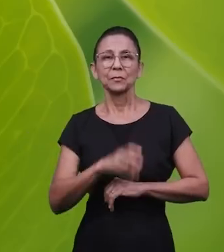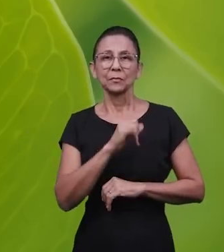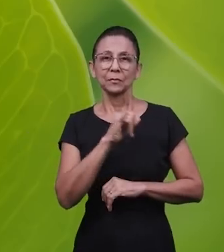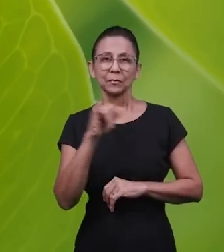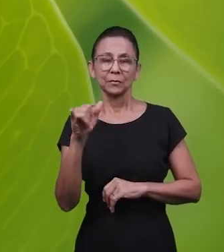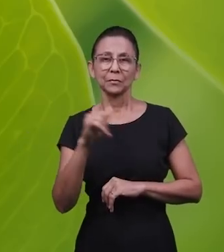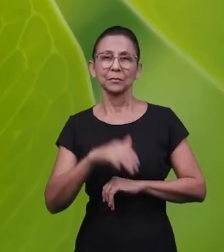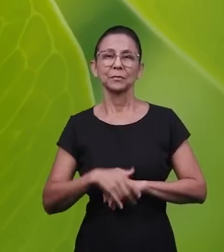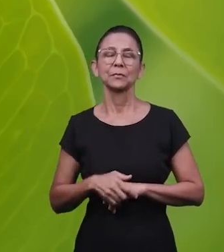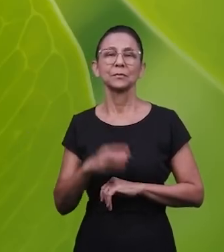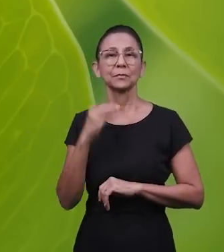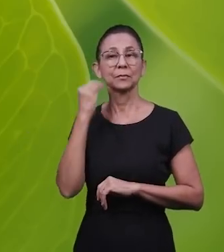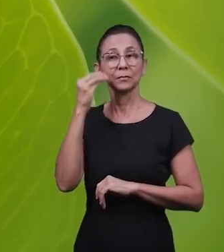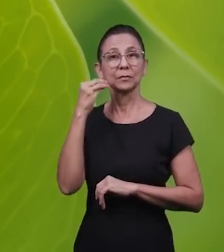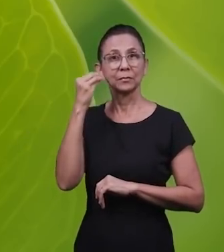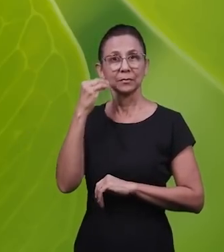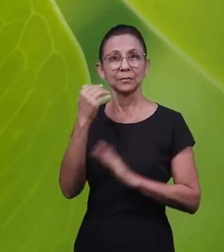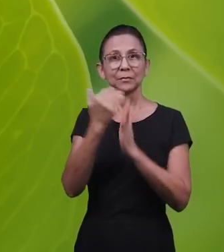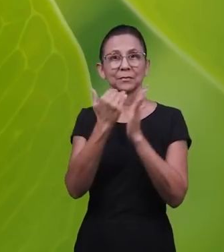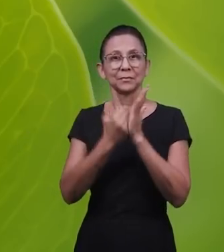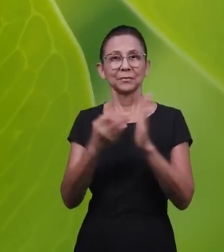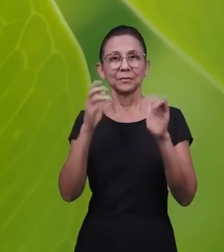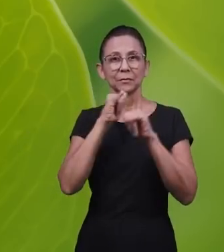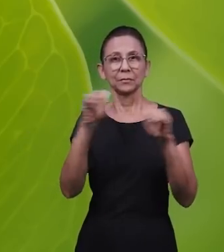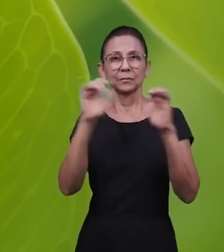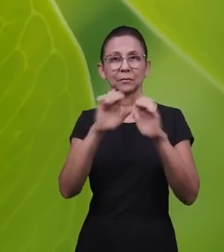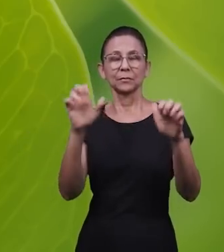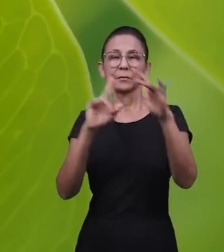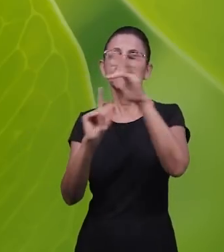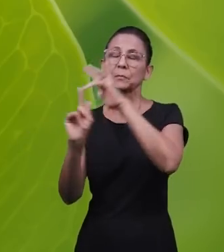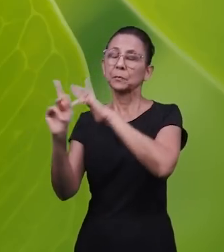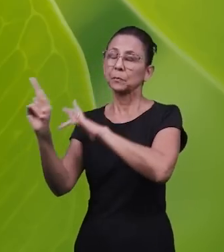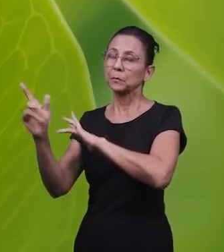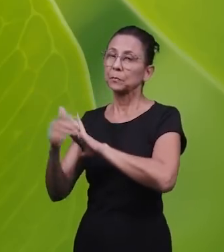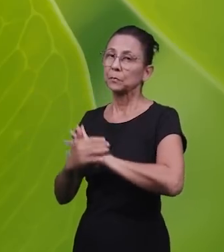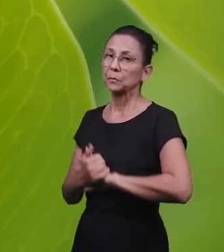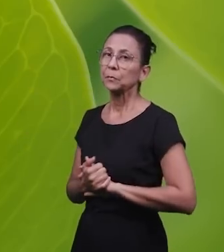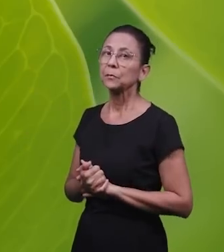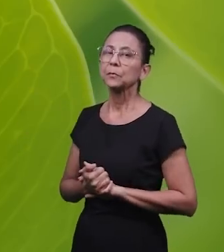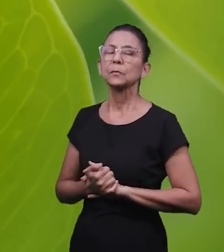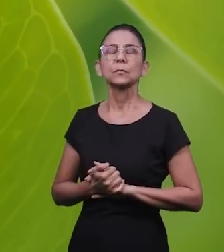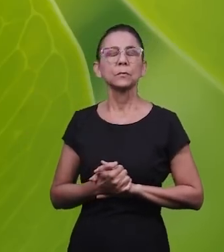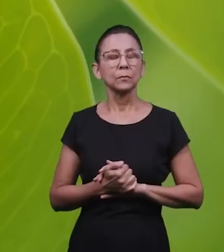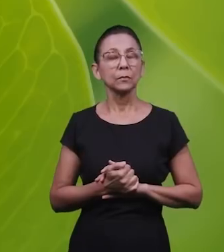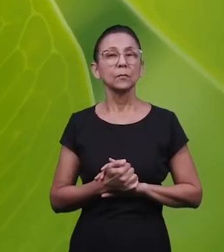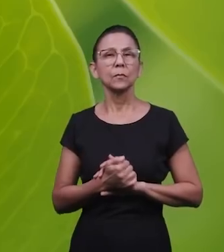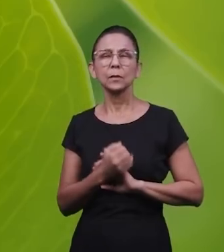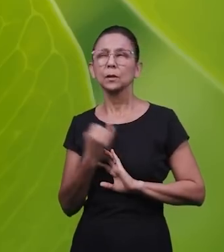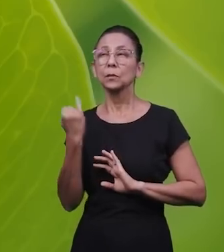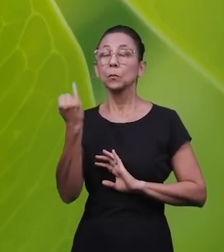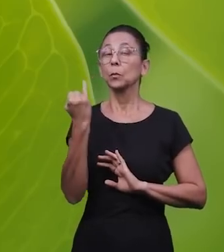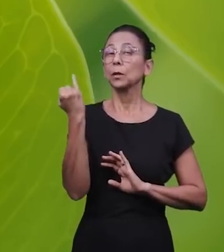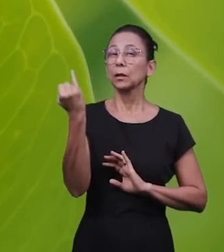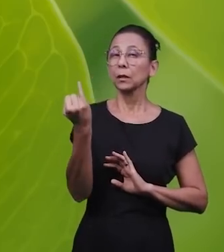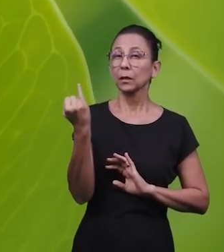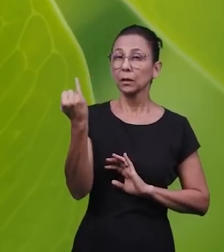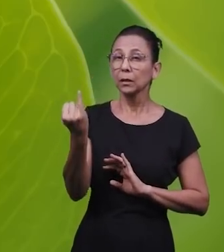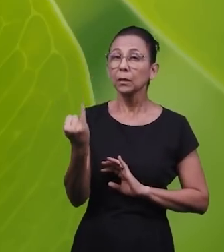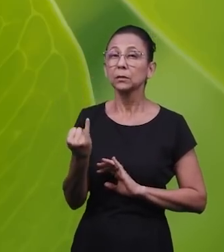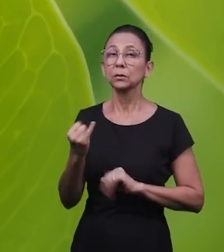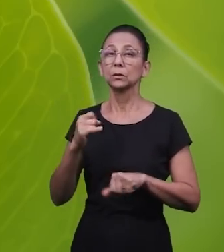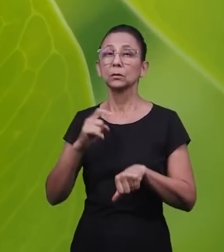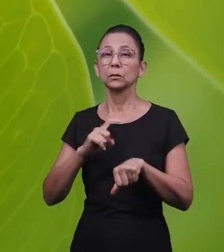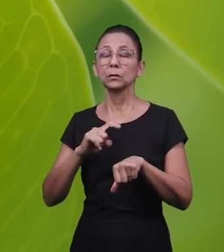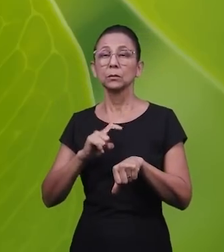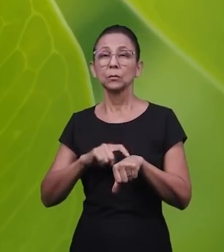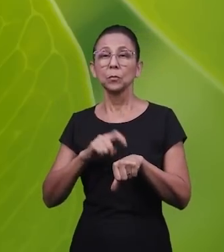Vim contar para os irmãos um pouquinho sobre a minha experiência com o programa Anunciando o Evangelho Eterno. Esse programa tem sido de grande valia nos últimos